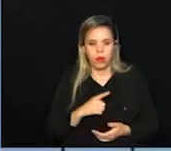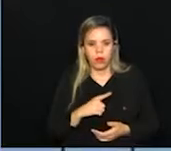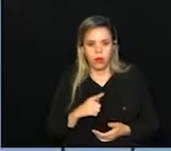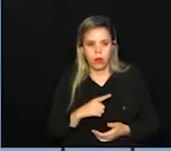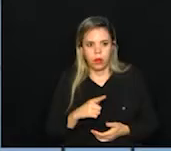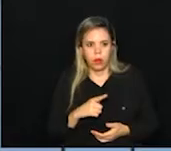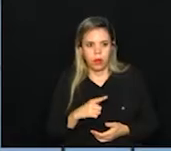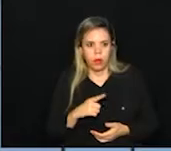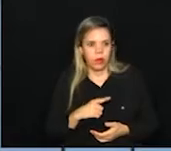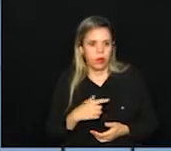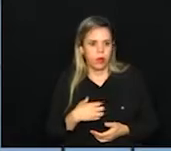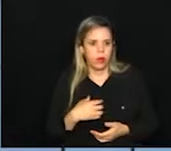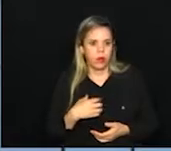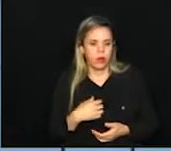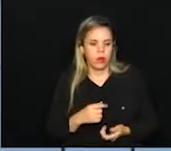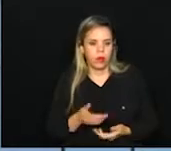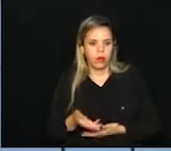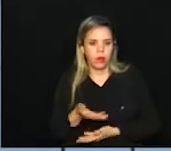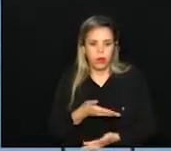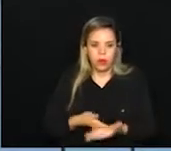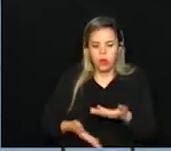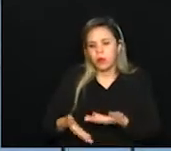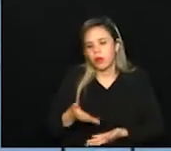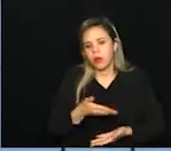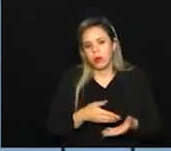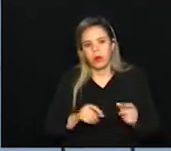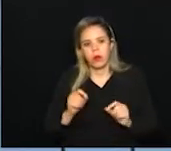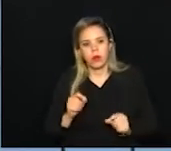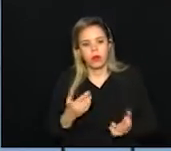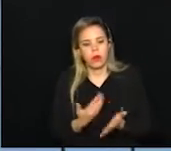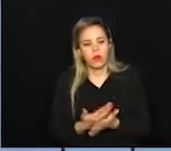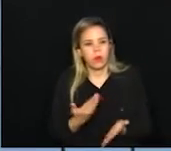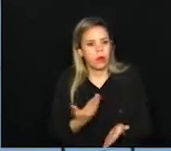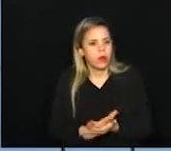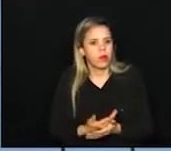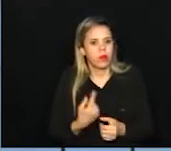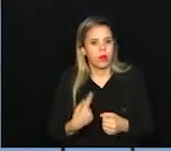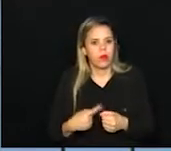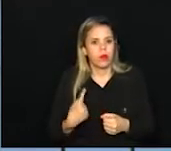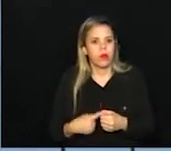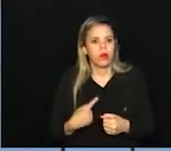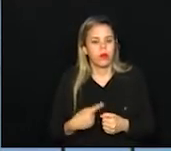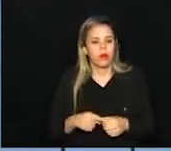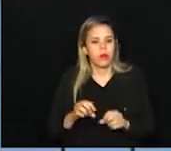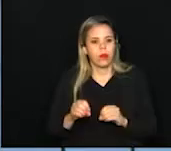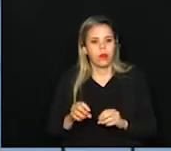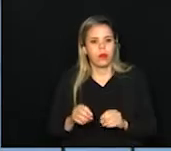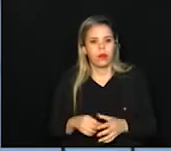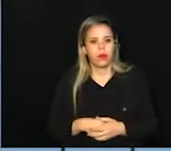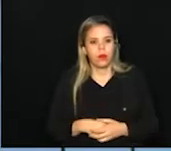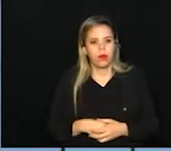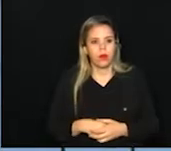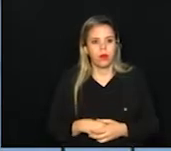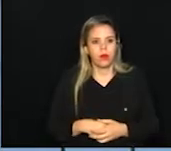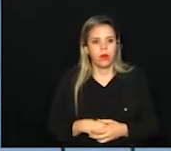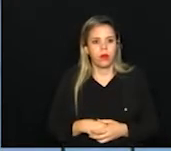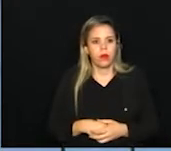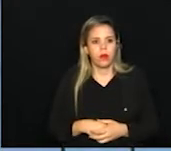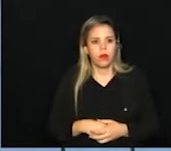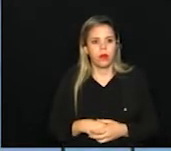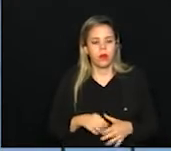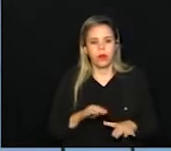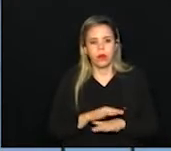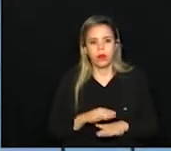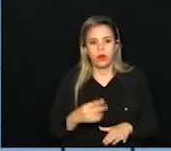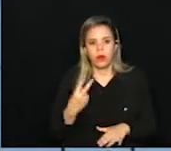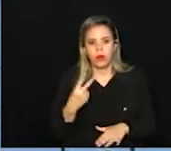o modo de revezamento para quem estuda na rede municipal de ensino. Então, não vai ser mais a